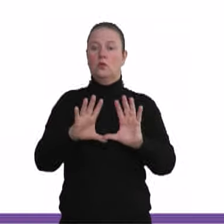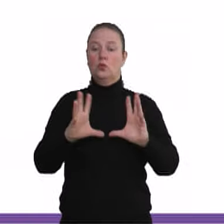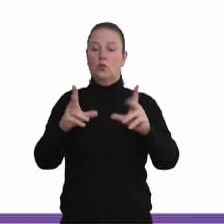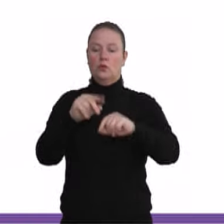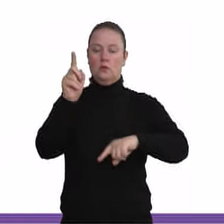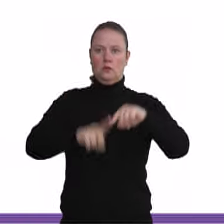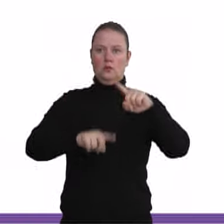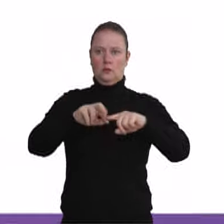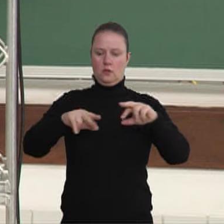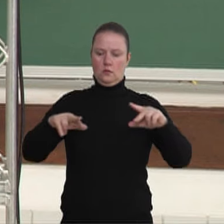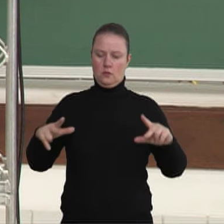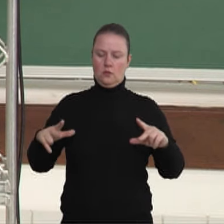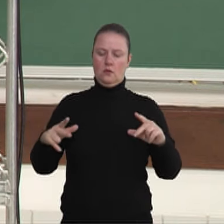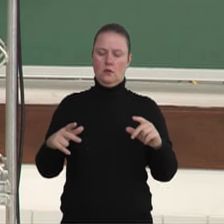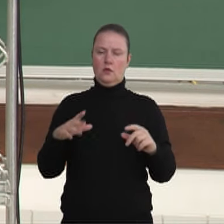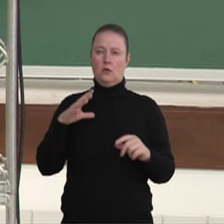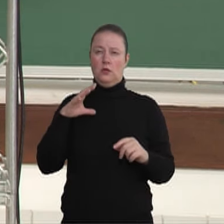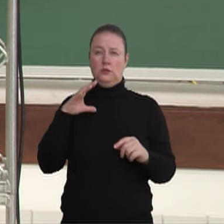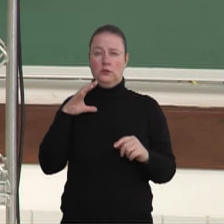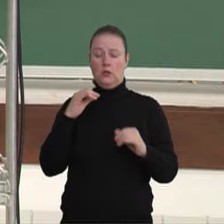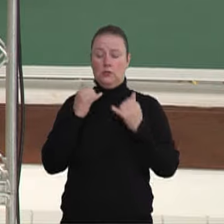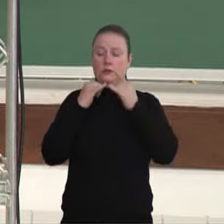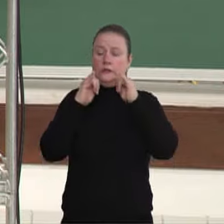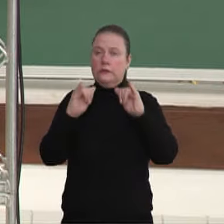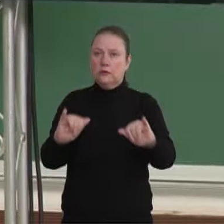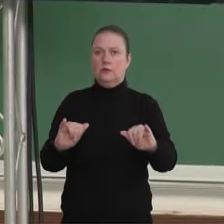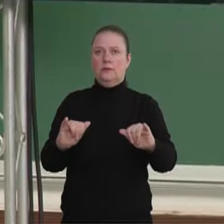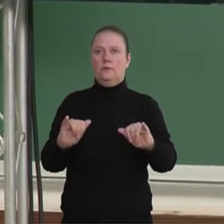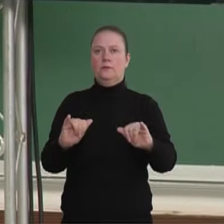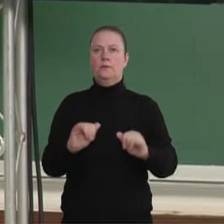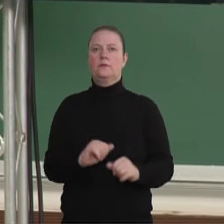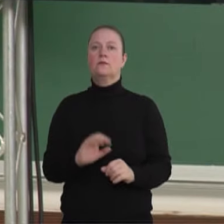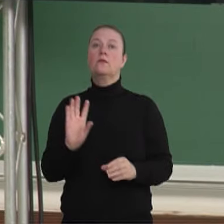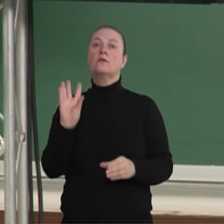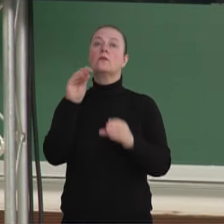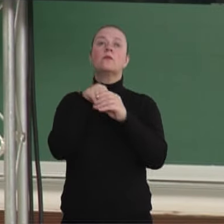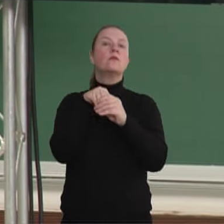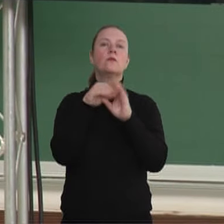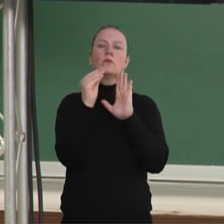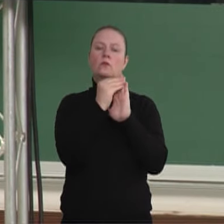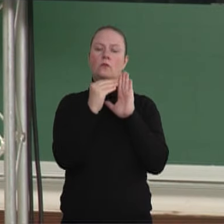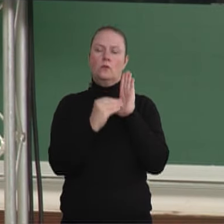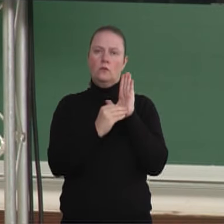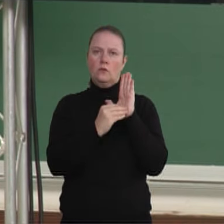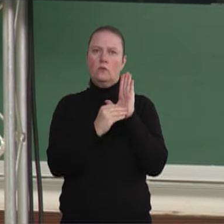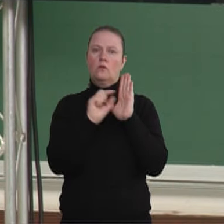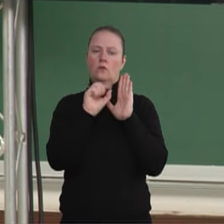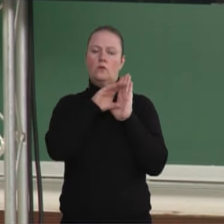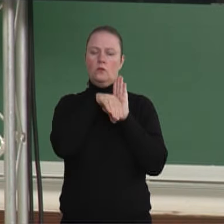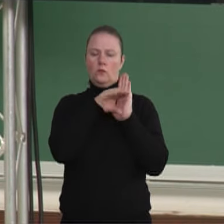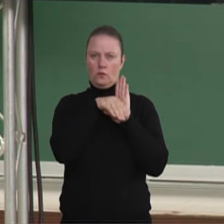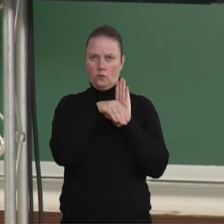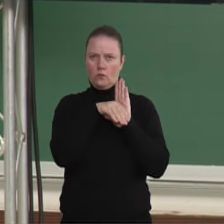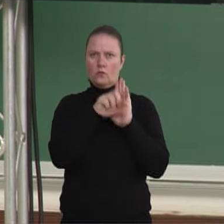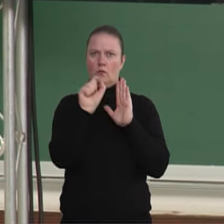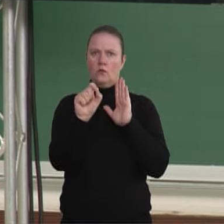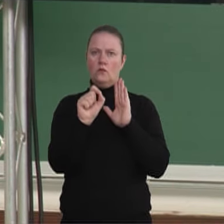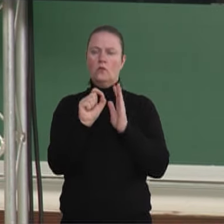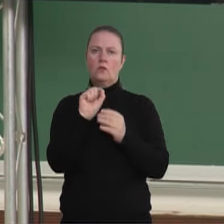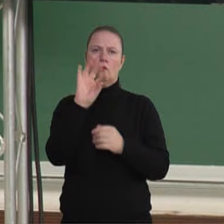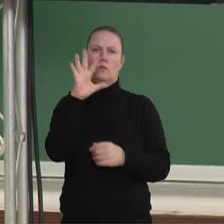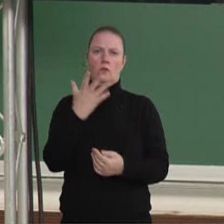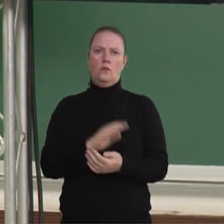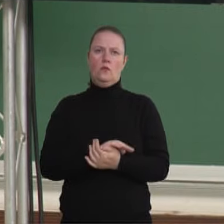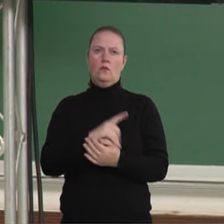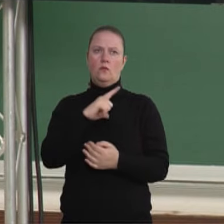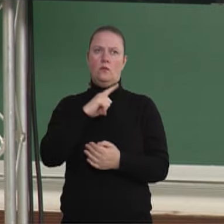fique aquecido. Bom, o que acontece? Dentro desse conceito que a gente vai estar trabalhando ainda com a condução, então temos